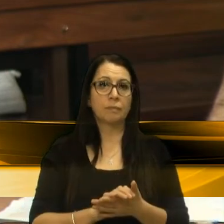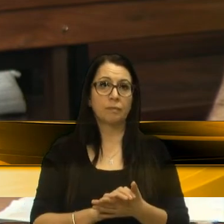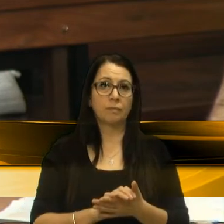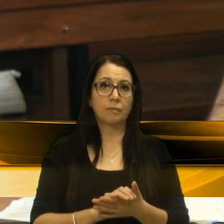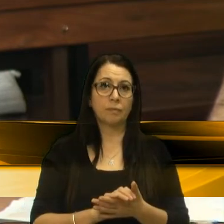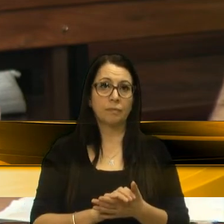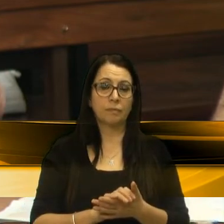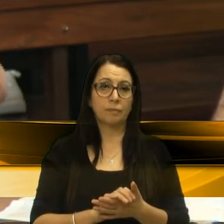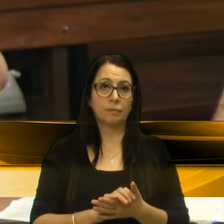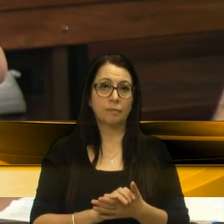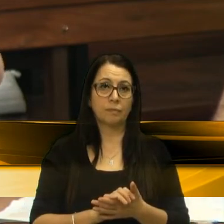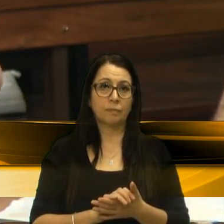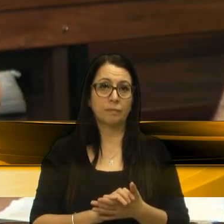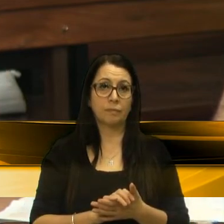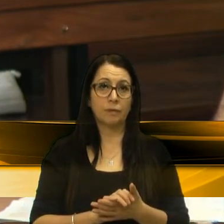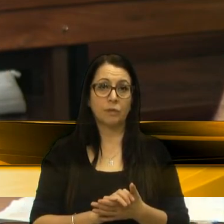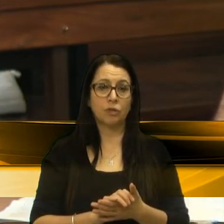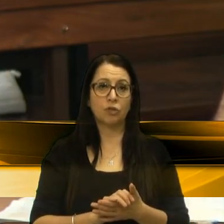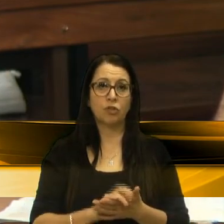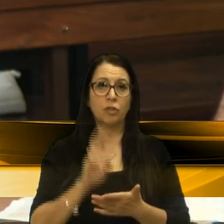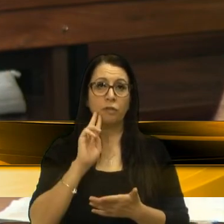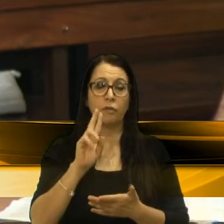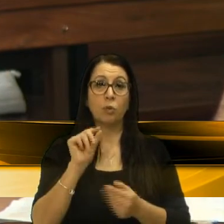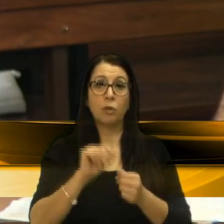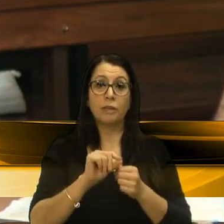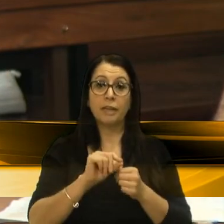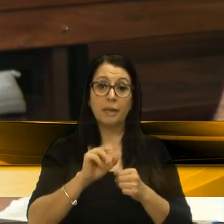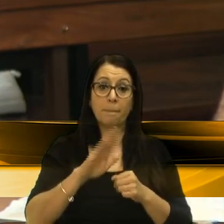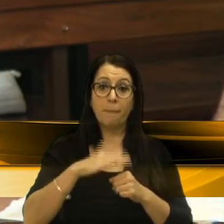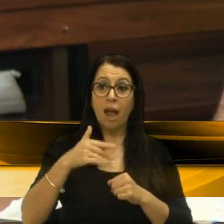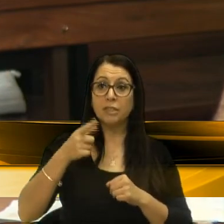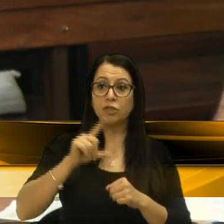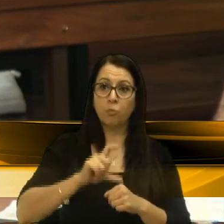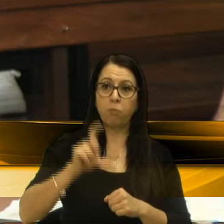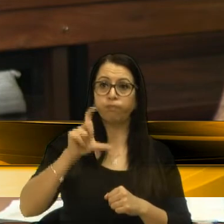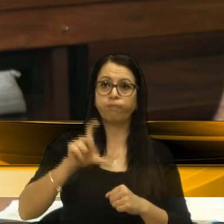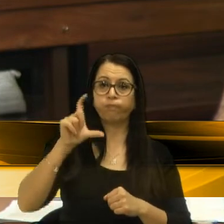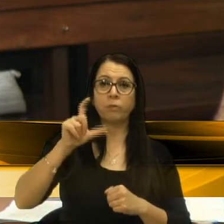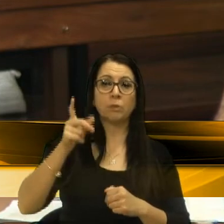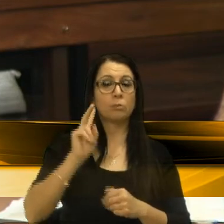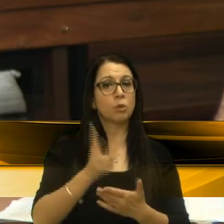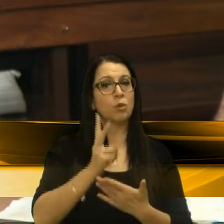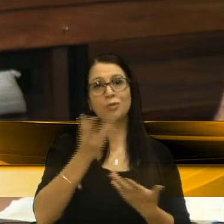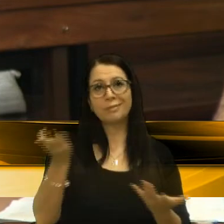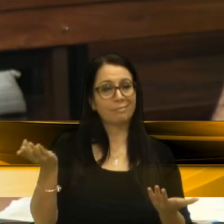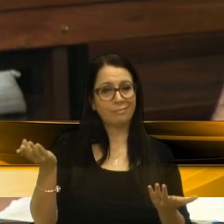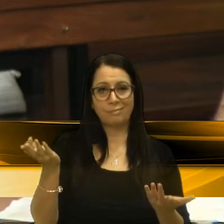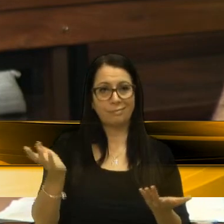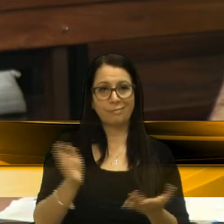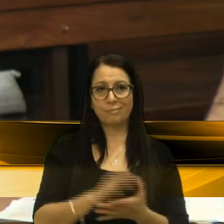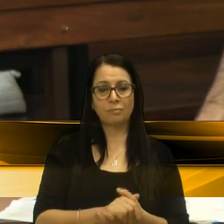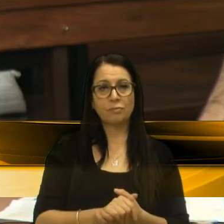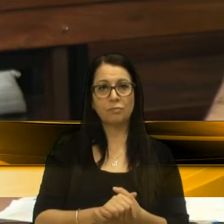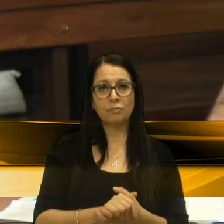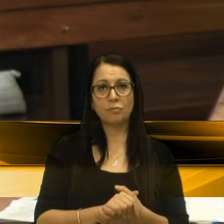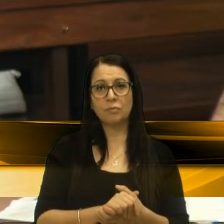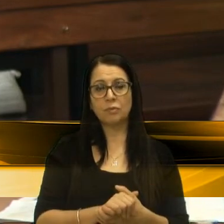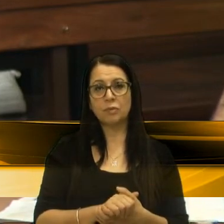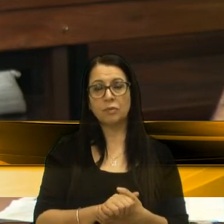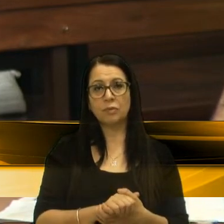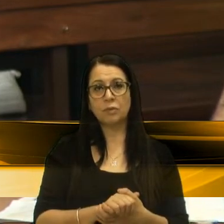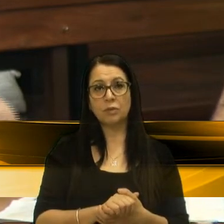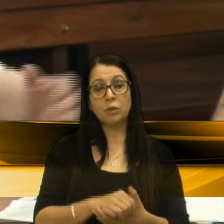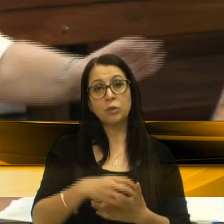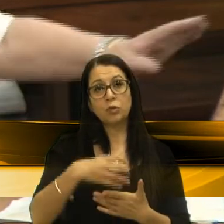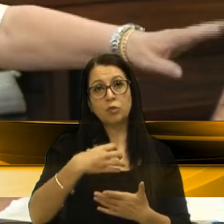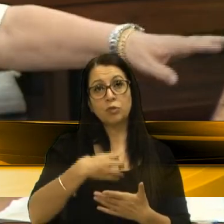de atacar, de fato, os privilégios. Né? Porque os privilégios continuam. Né? Ah, e a